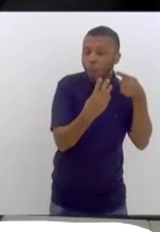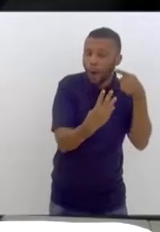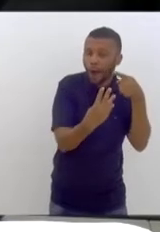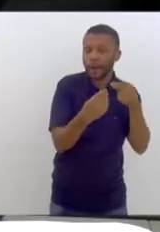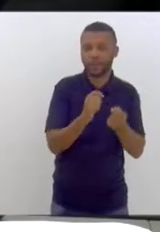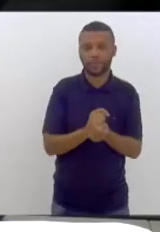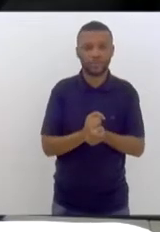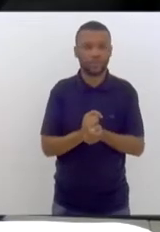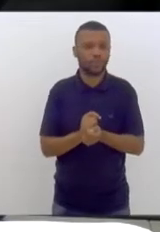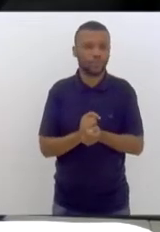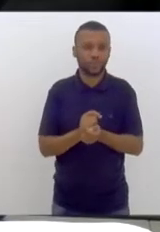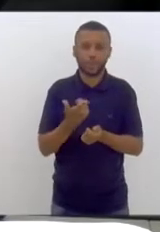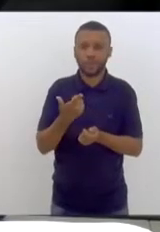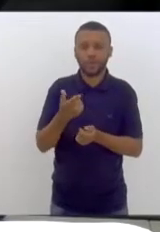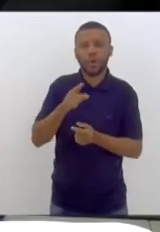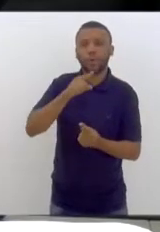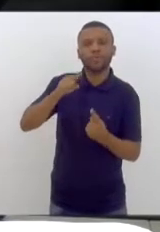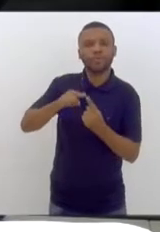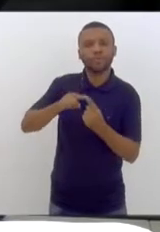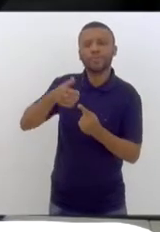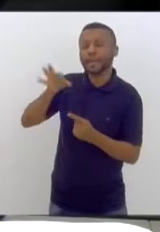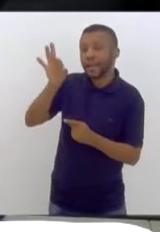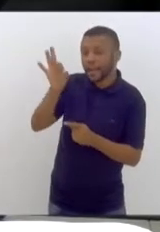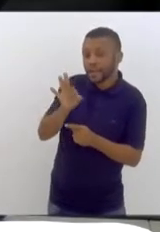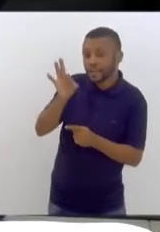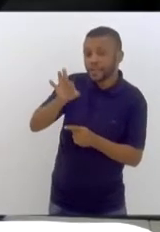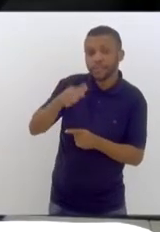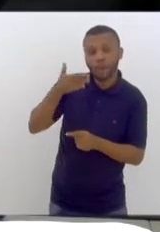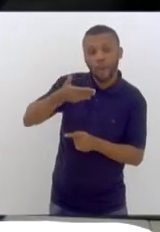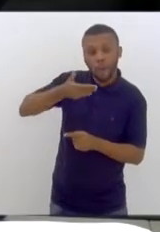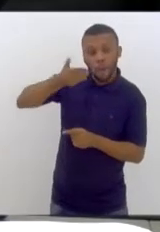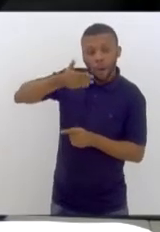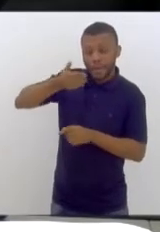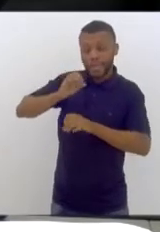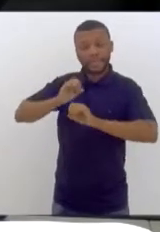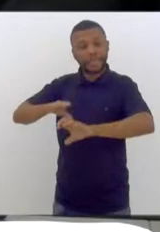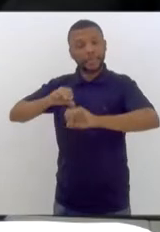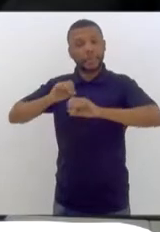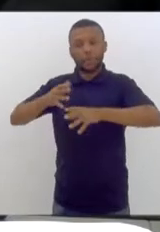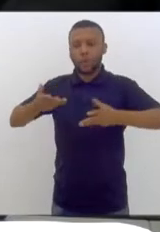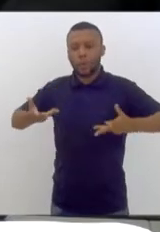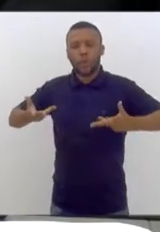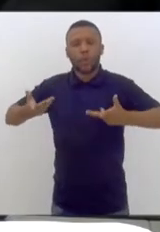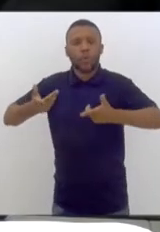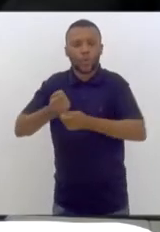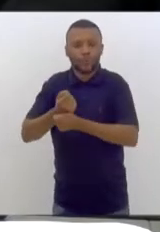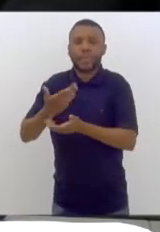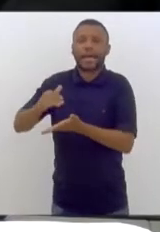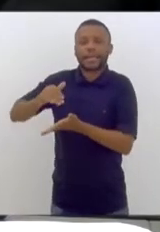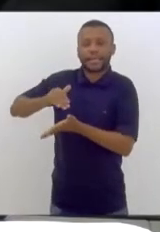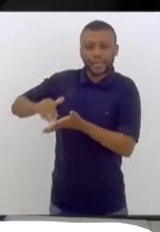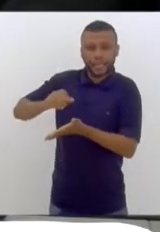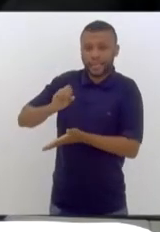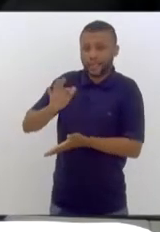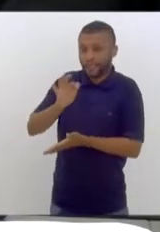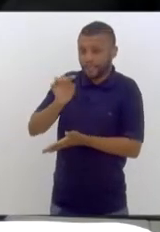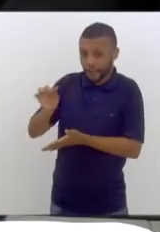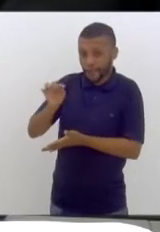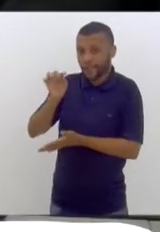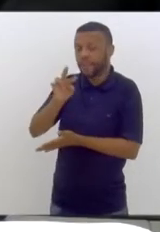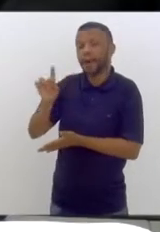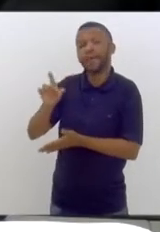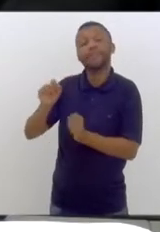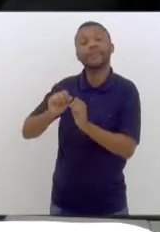forma de índice de melhoria da educação, a Secretaria de Fazenda irá, se aprovado esse PL,